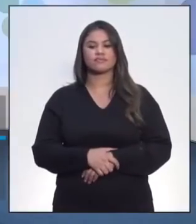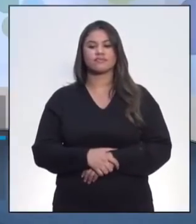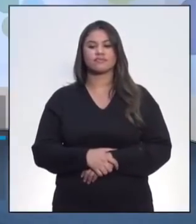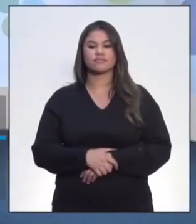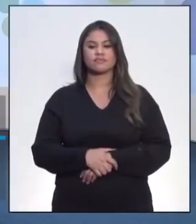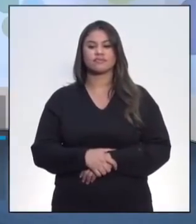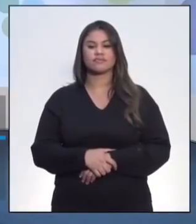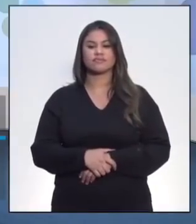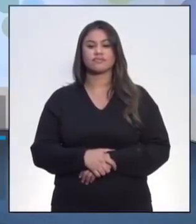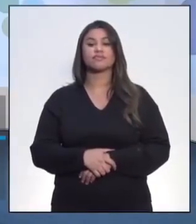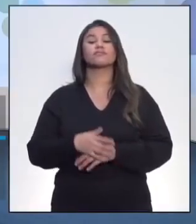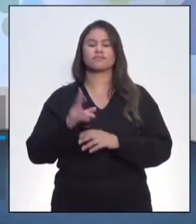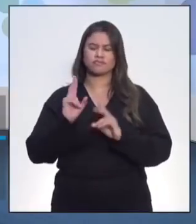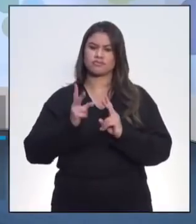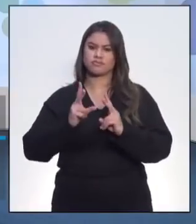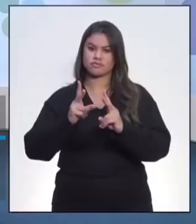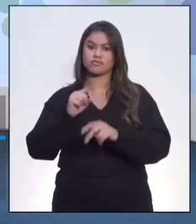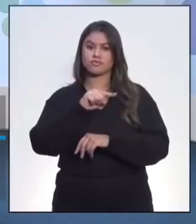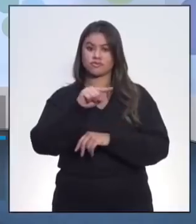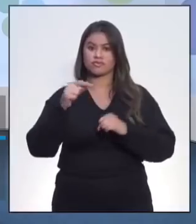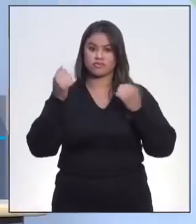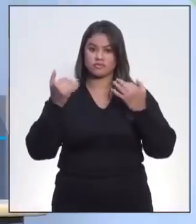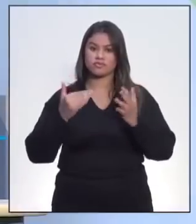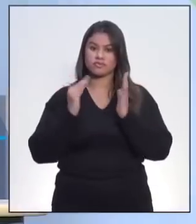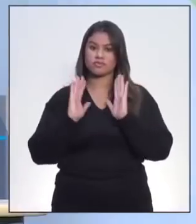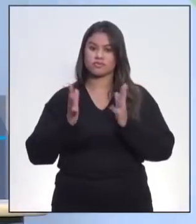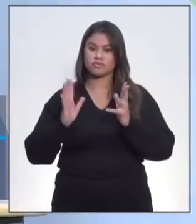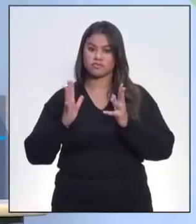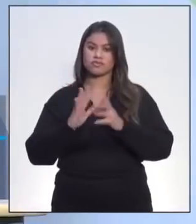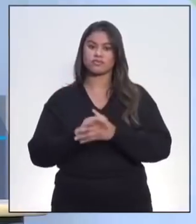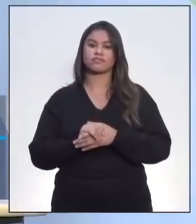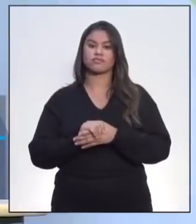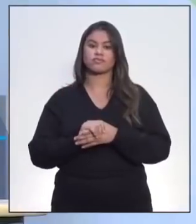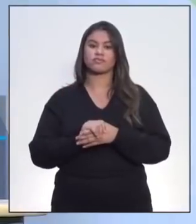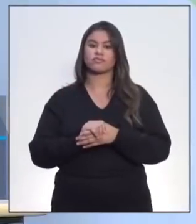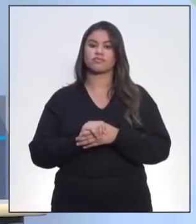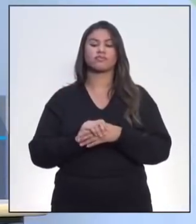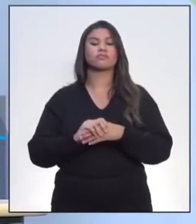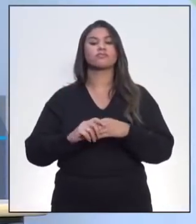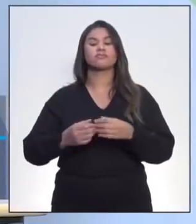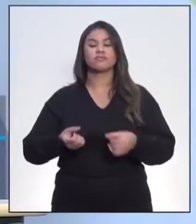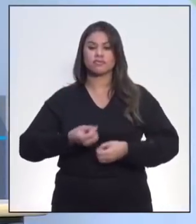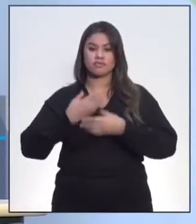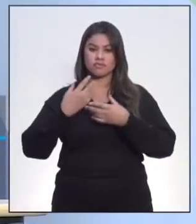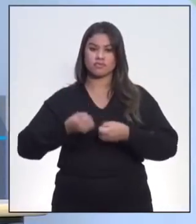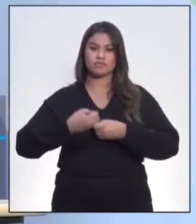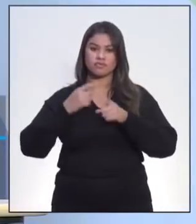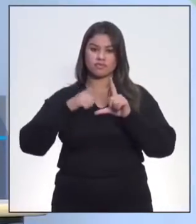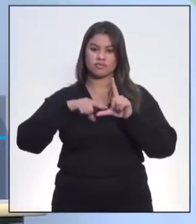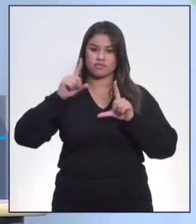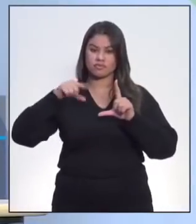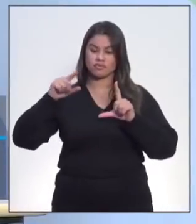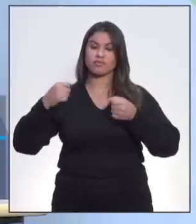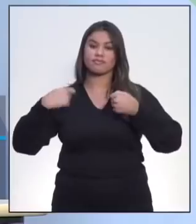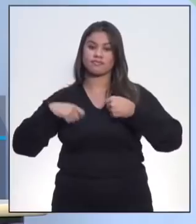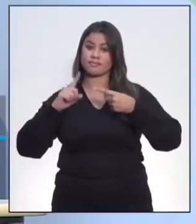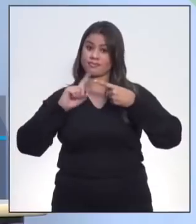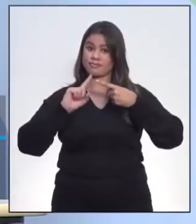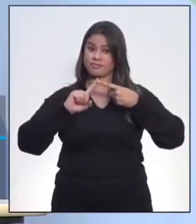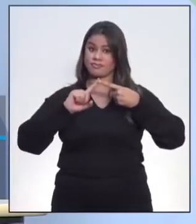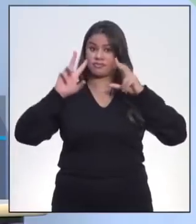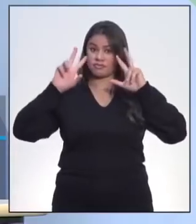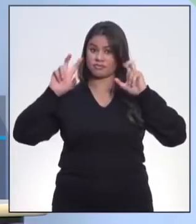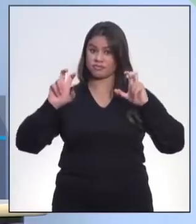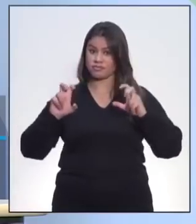E até porque, chamando a atenção do que você já falou, mesmo o infográfico, ele precisa do título, que a gente